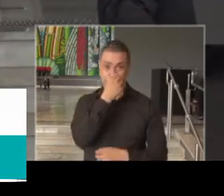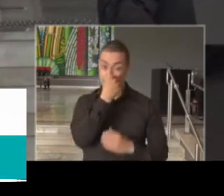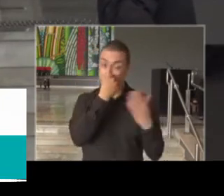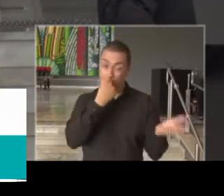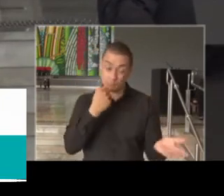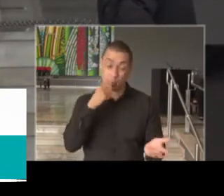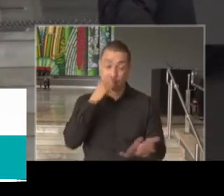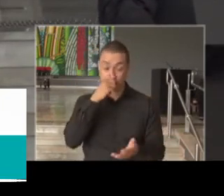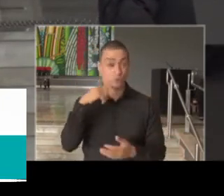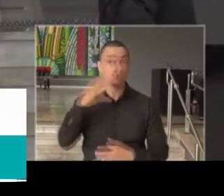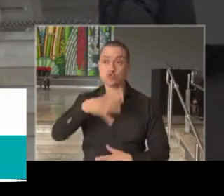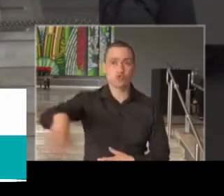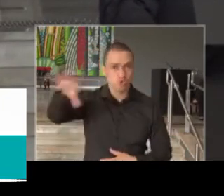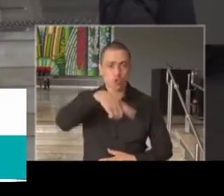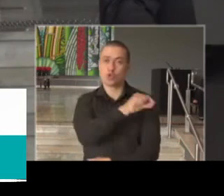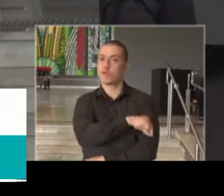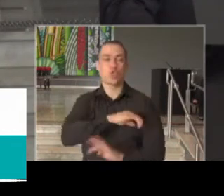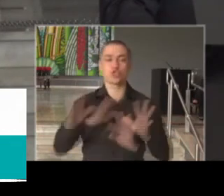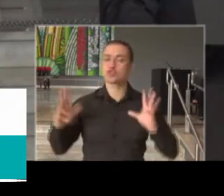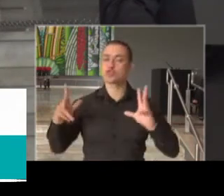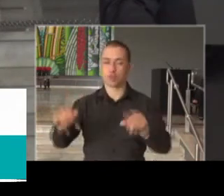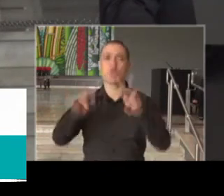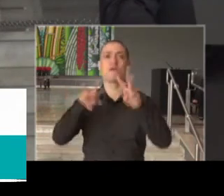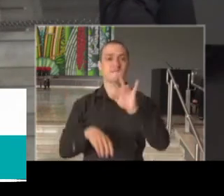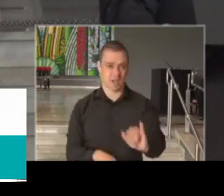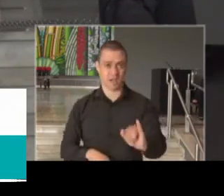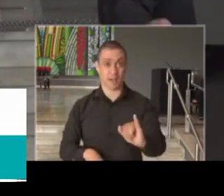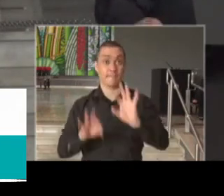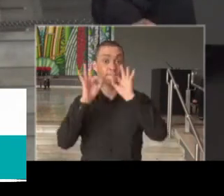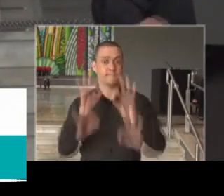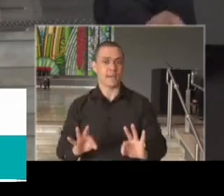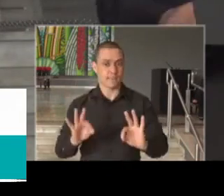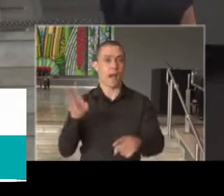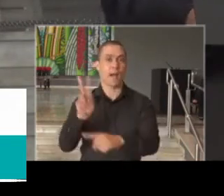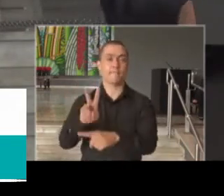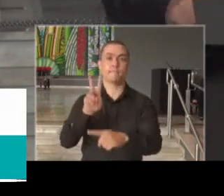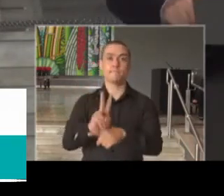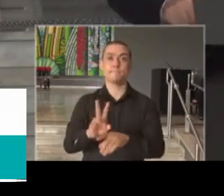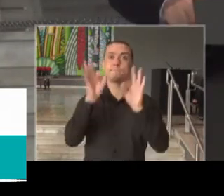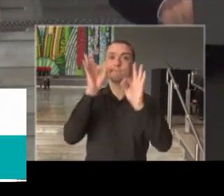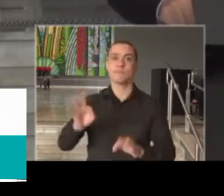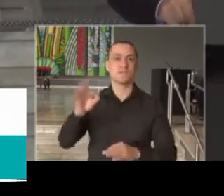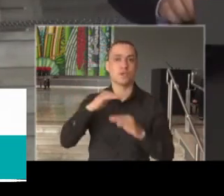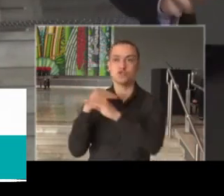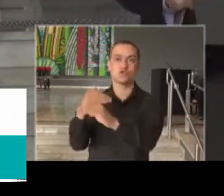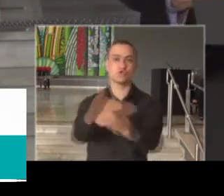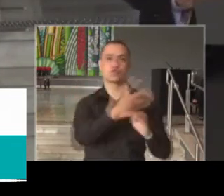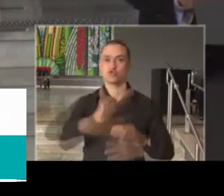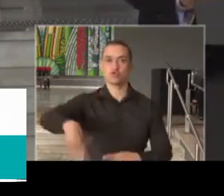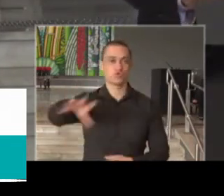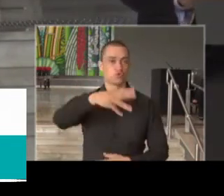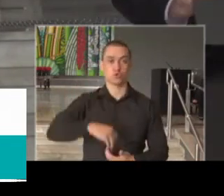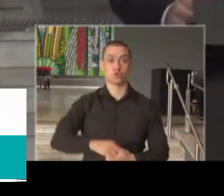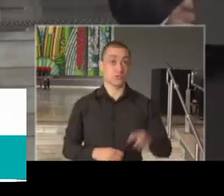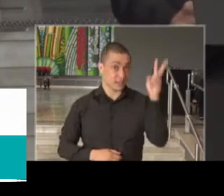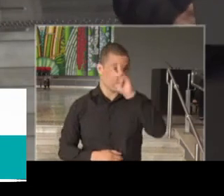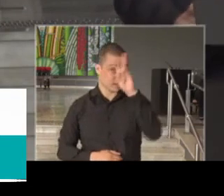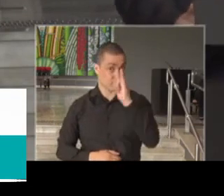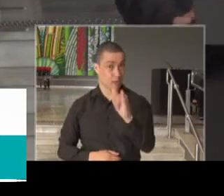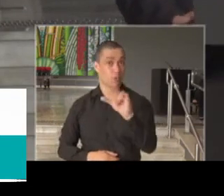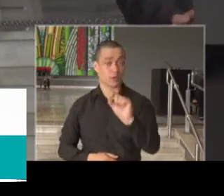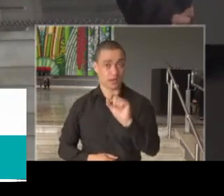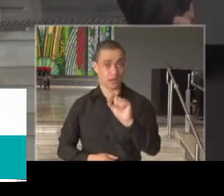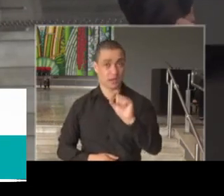maneira, todos serão vacinados, garantindo dessa forma proteção equânime a todos. E lembrando que,